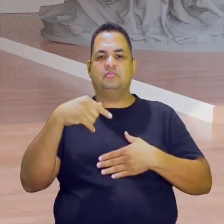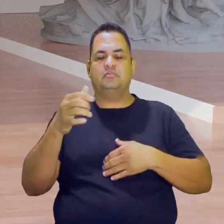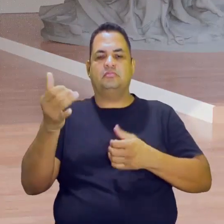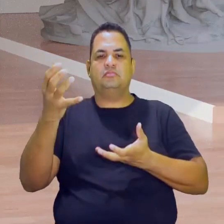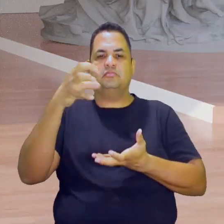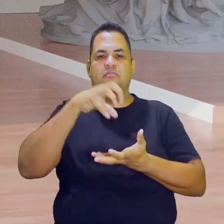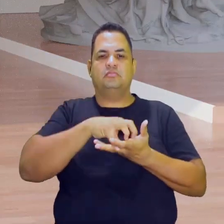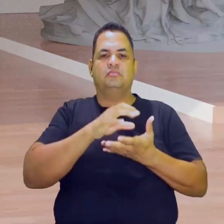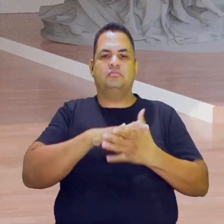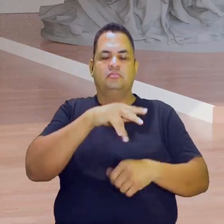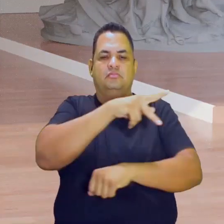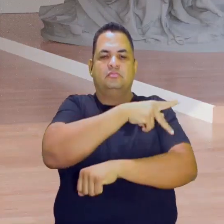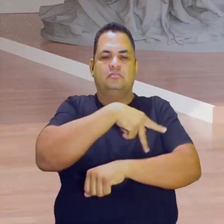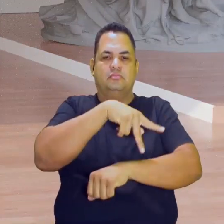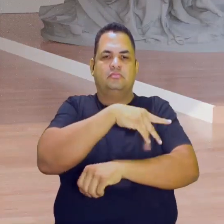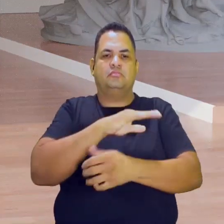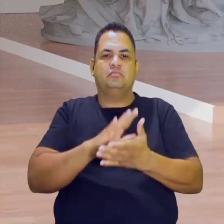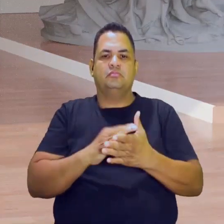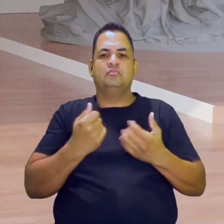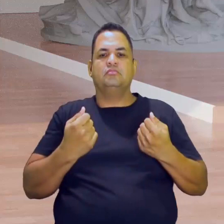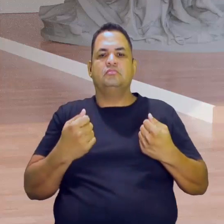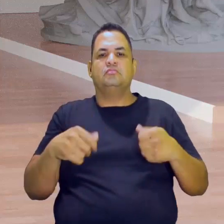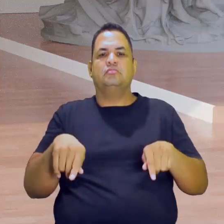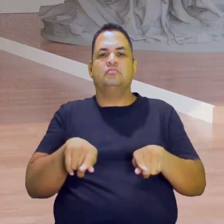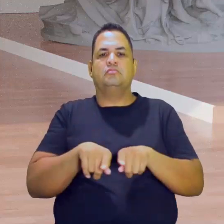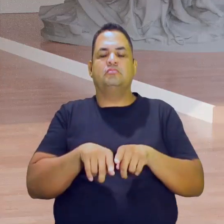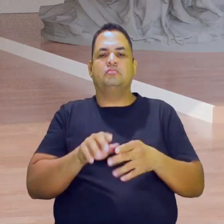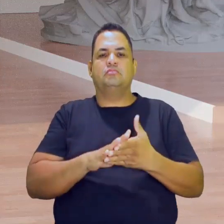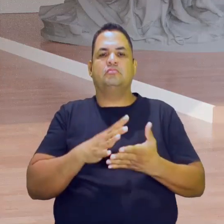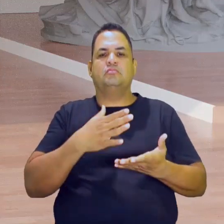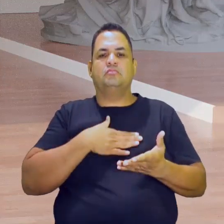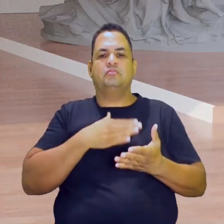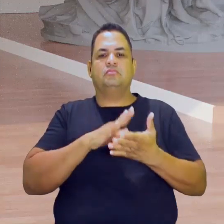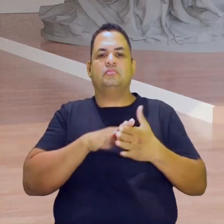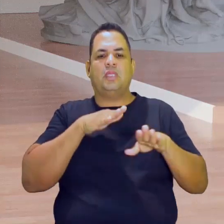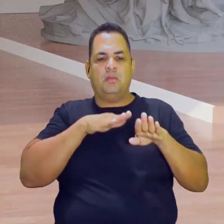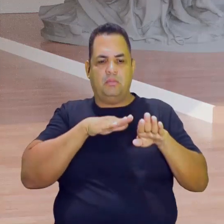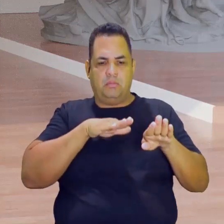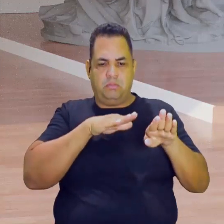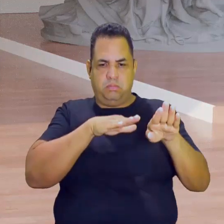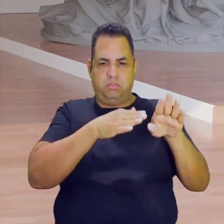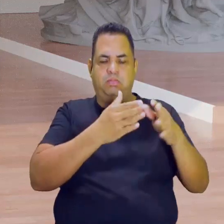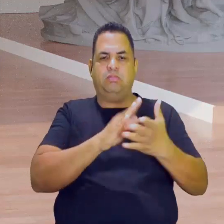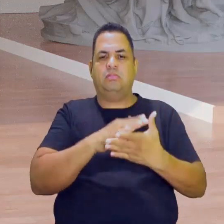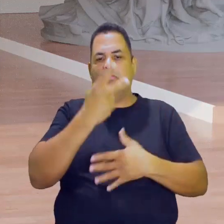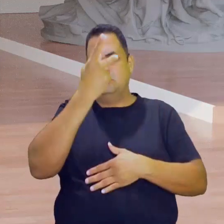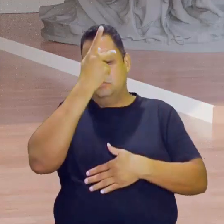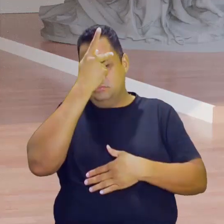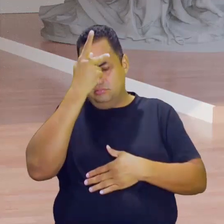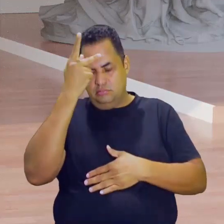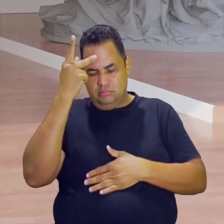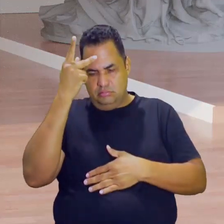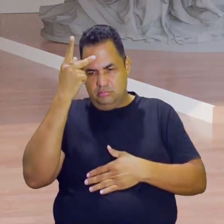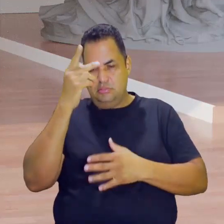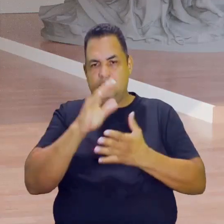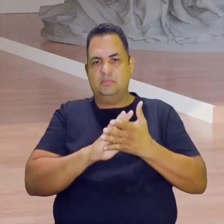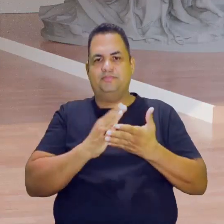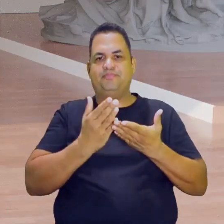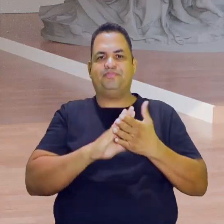né, praças, que pode ser também onde há muita aglomeração de pessoas, como metrôs,